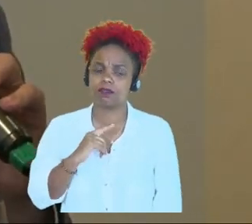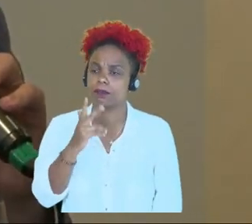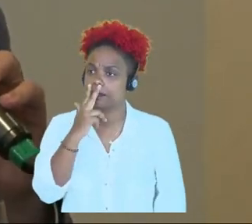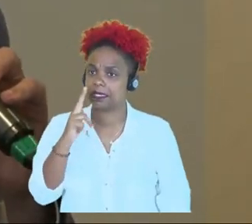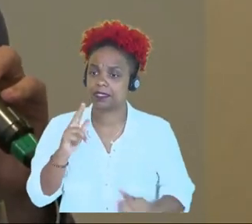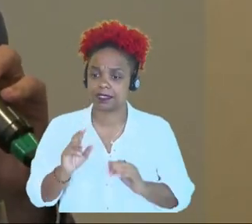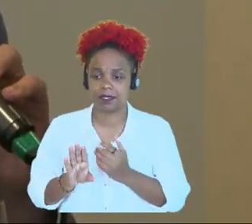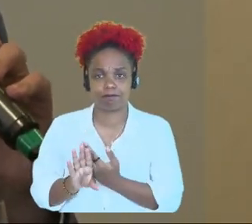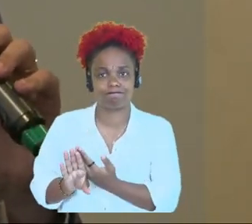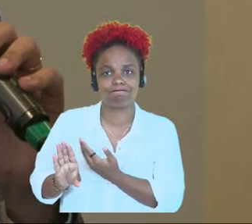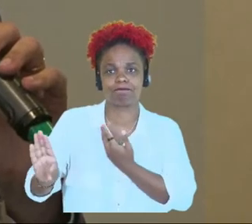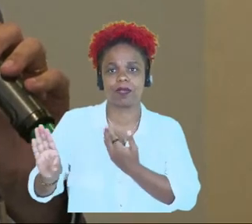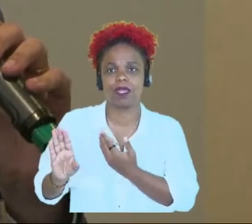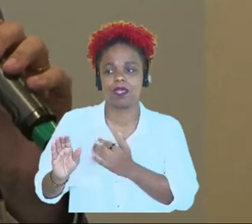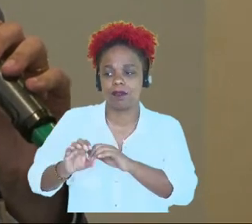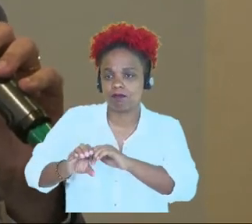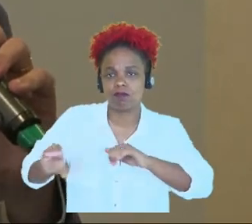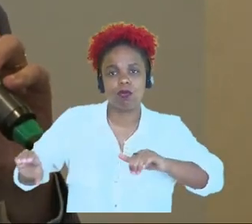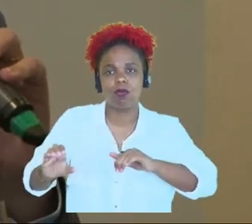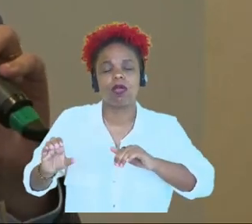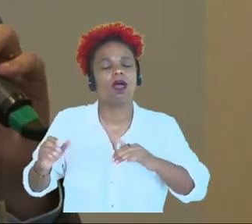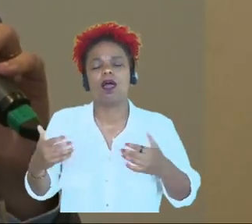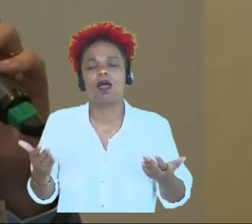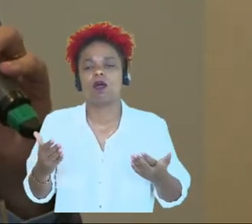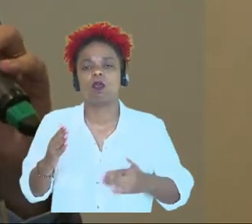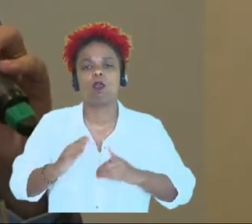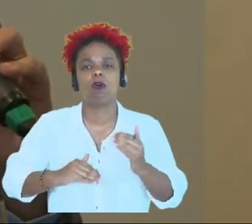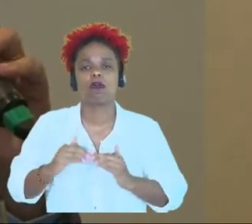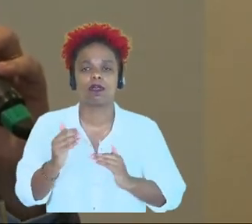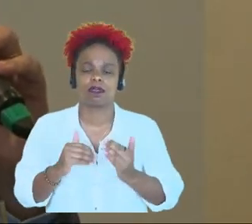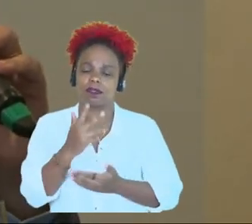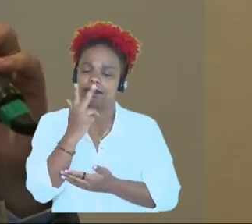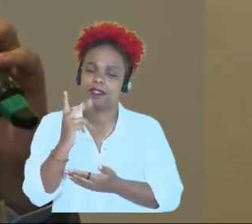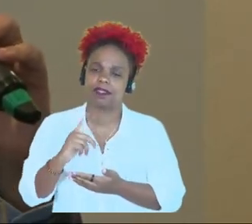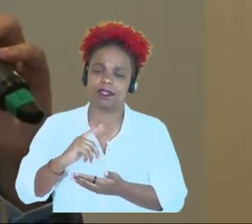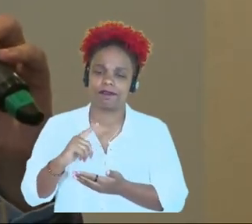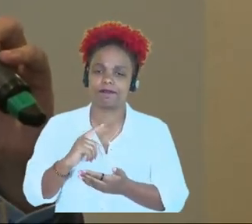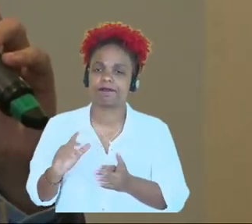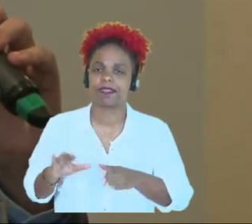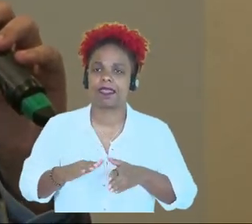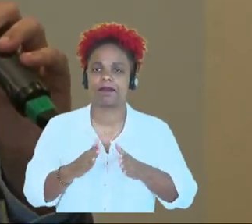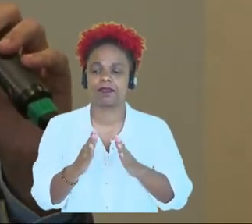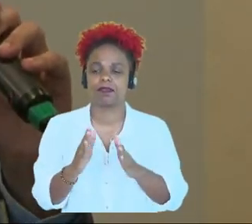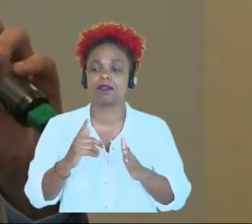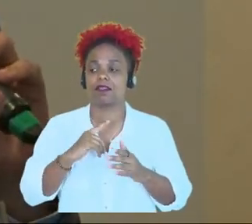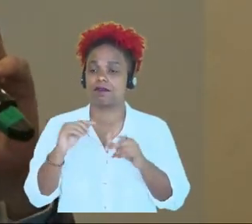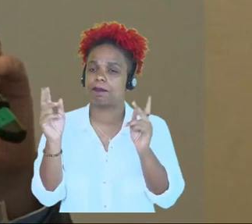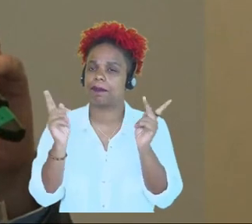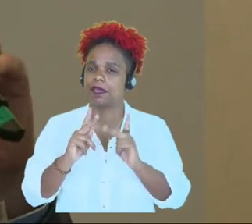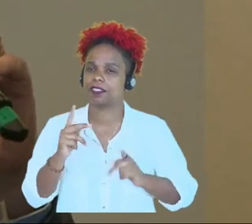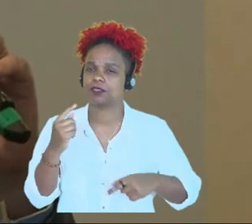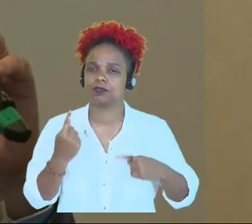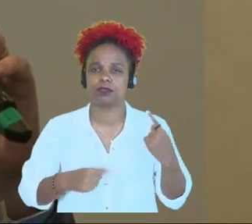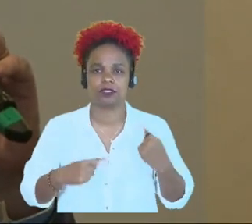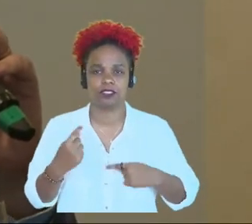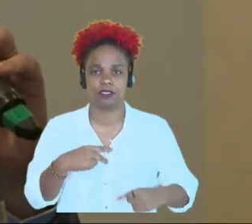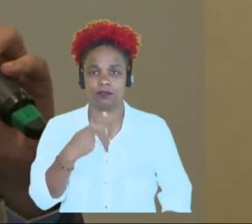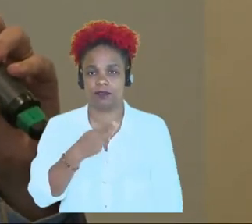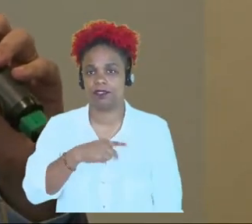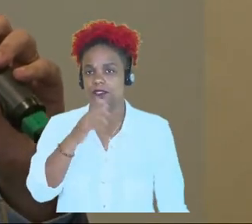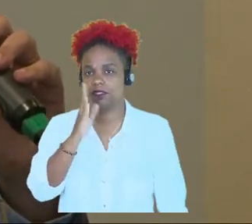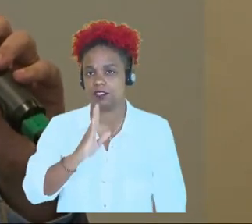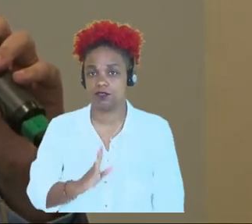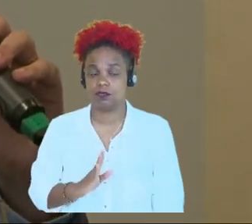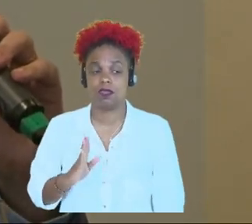desmobilizar. A gente vai ter que, quer dizer, qualquer caminho que nos leve à pacificação política do Brasil